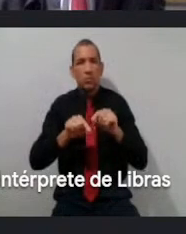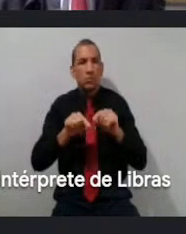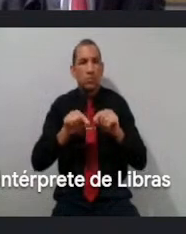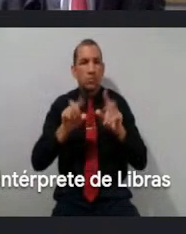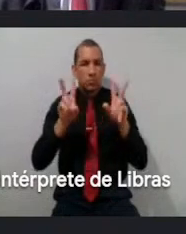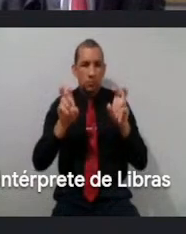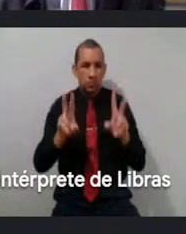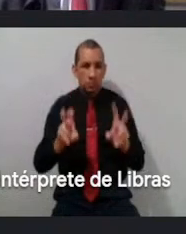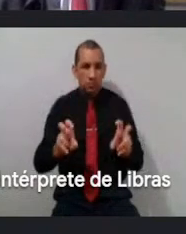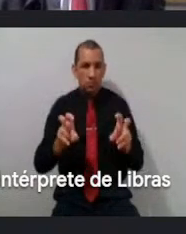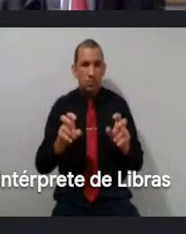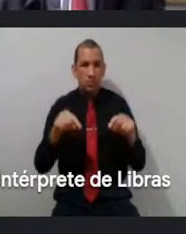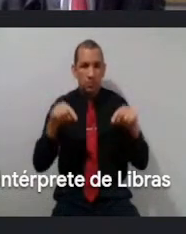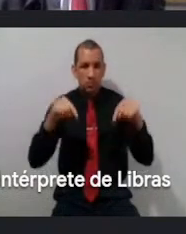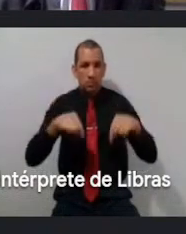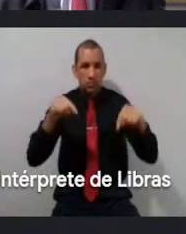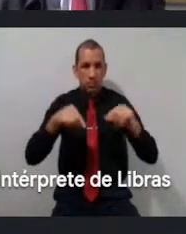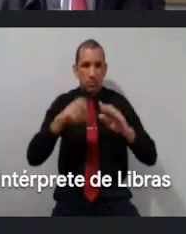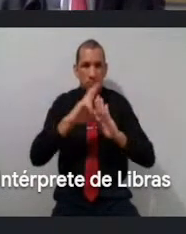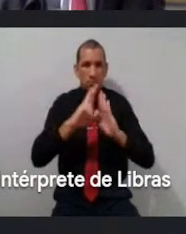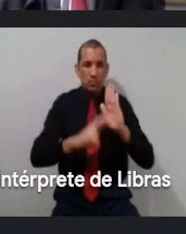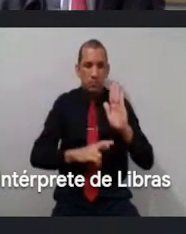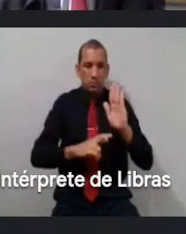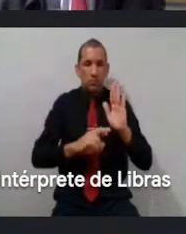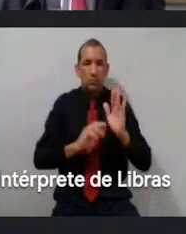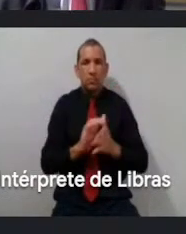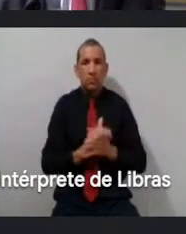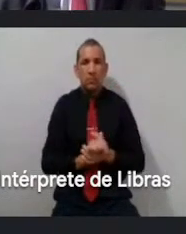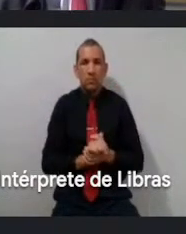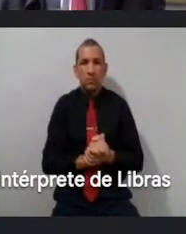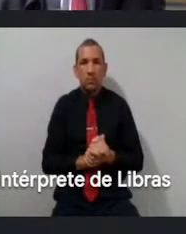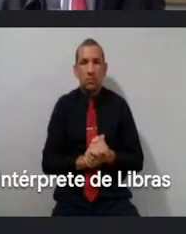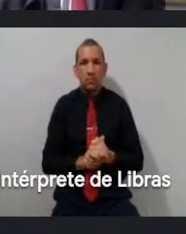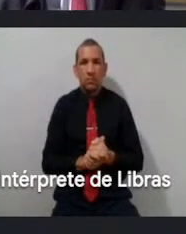relação a essa resolução do